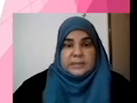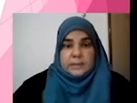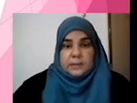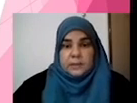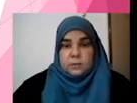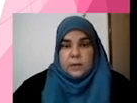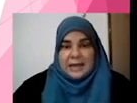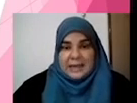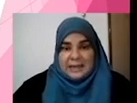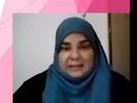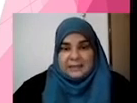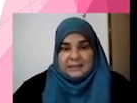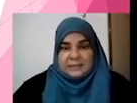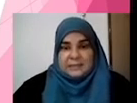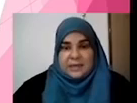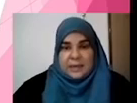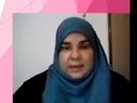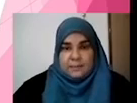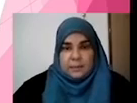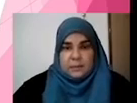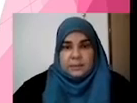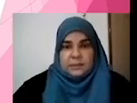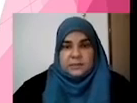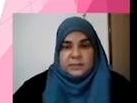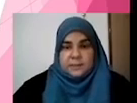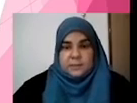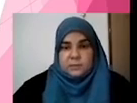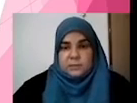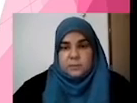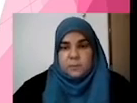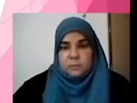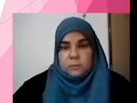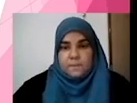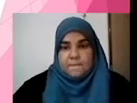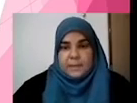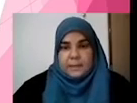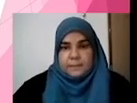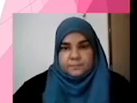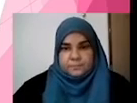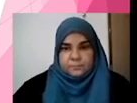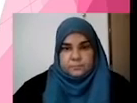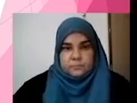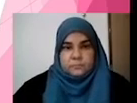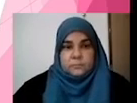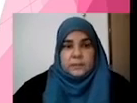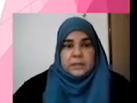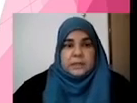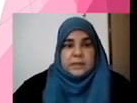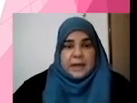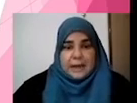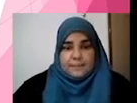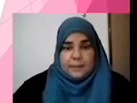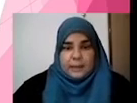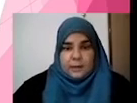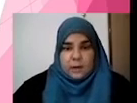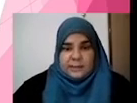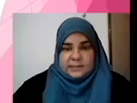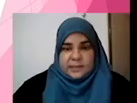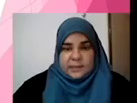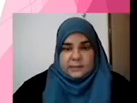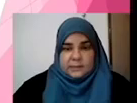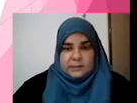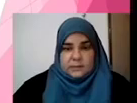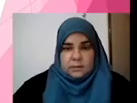O segmento AN e CM interceptam-se no ponto P. AB é igual